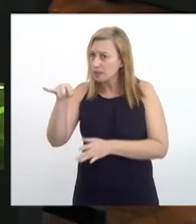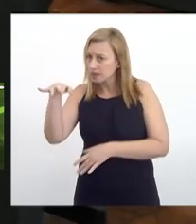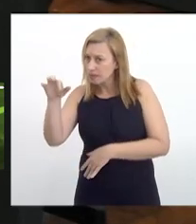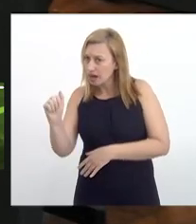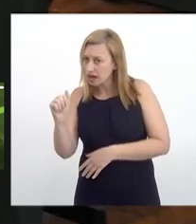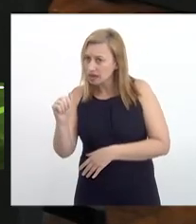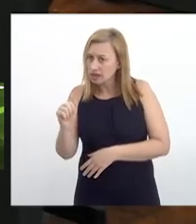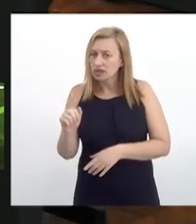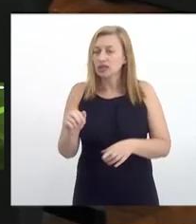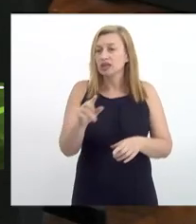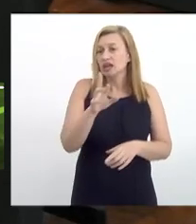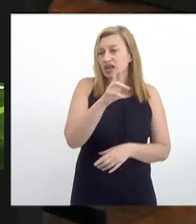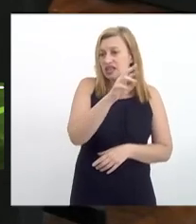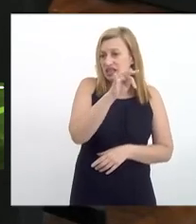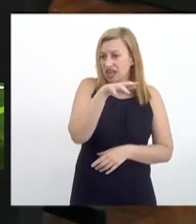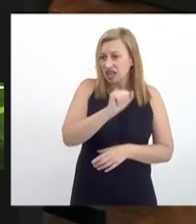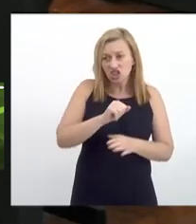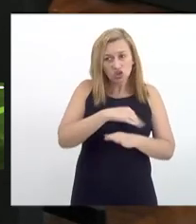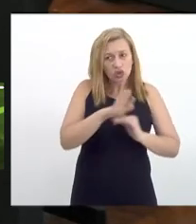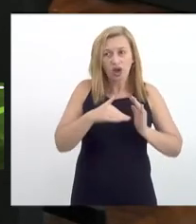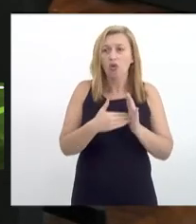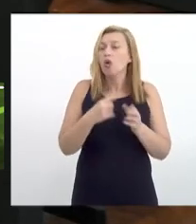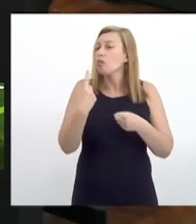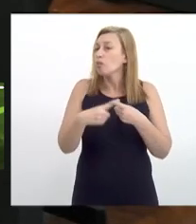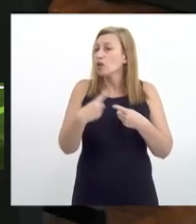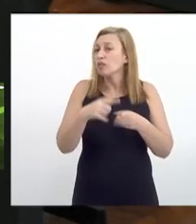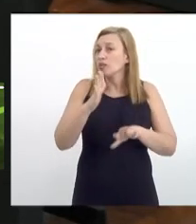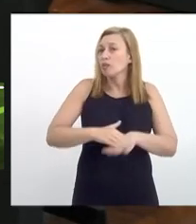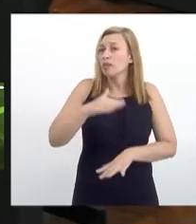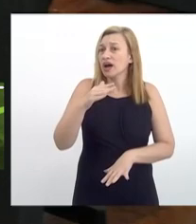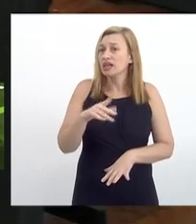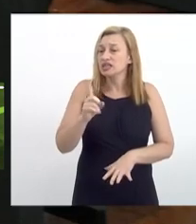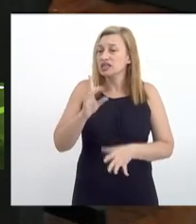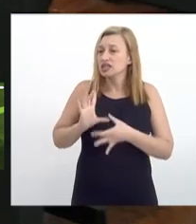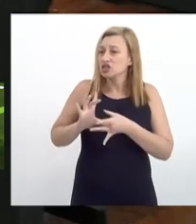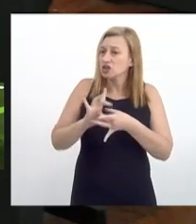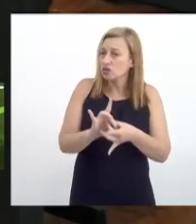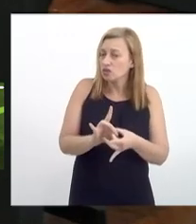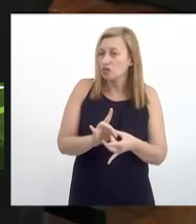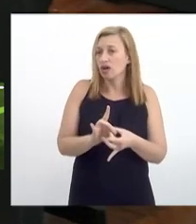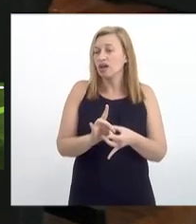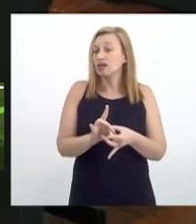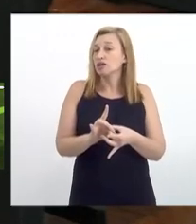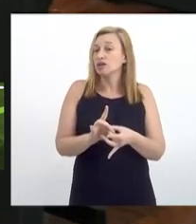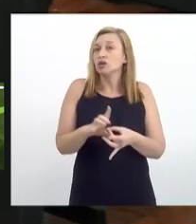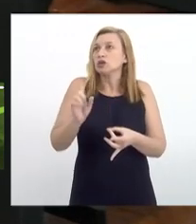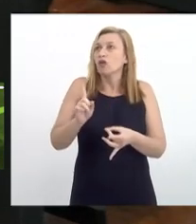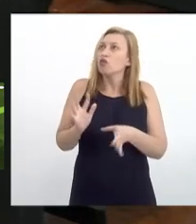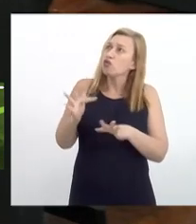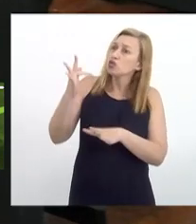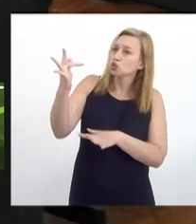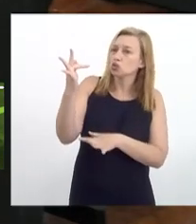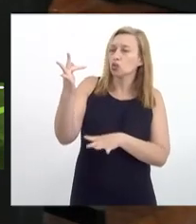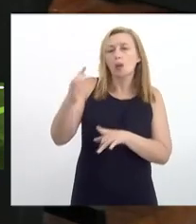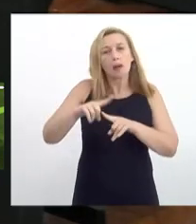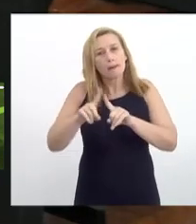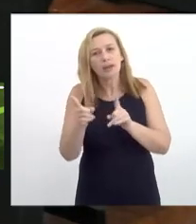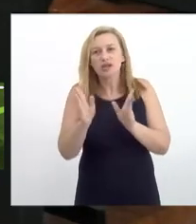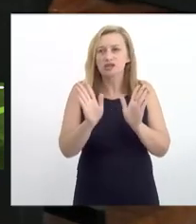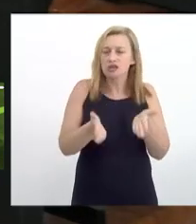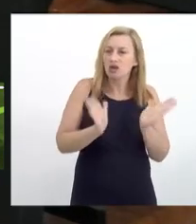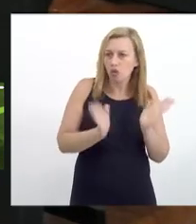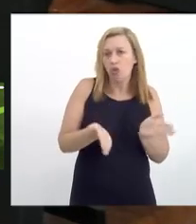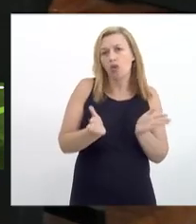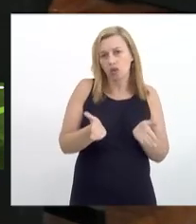total. Porque, por mais que não seja vinculada, não será no futuro, mas agora,